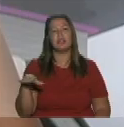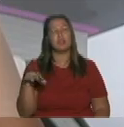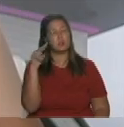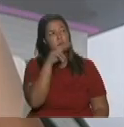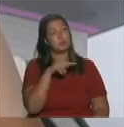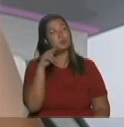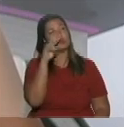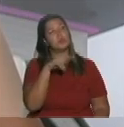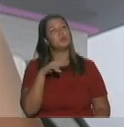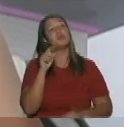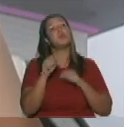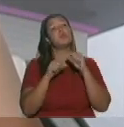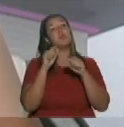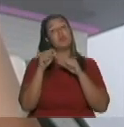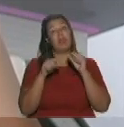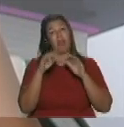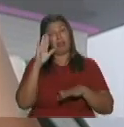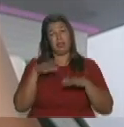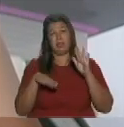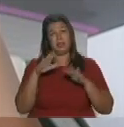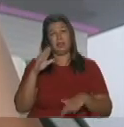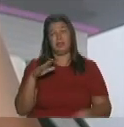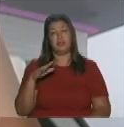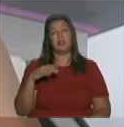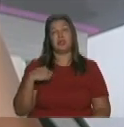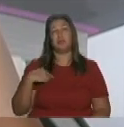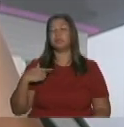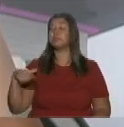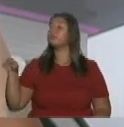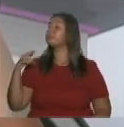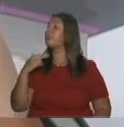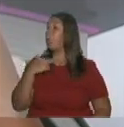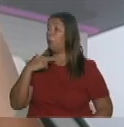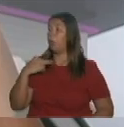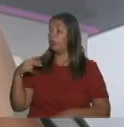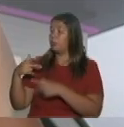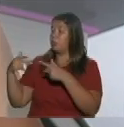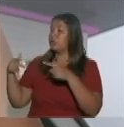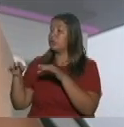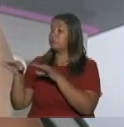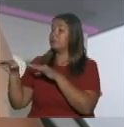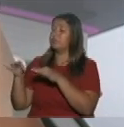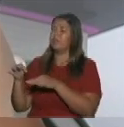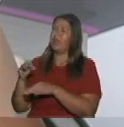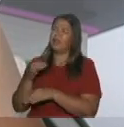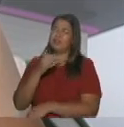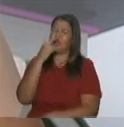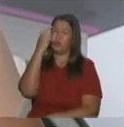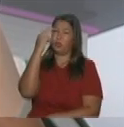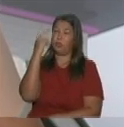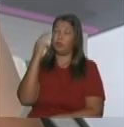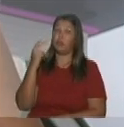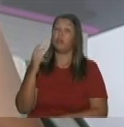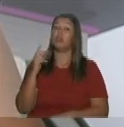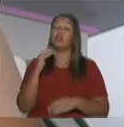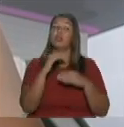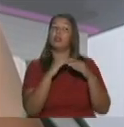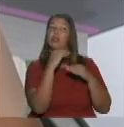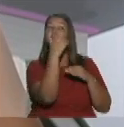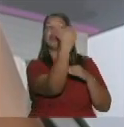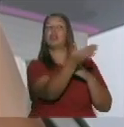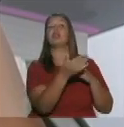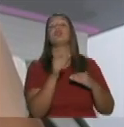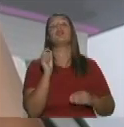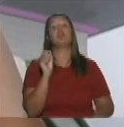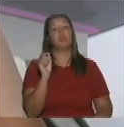está consumindo, né? Enquanto você está fazendo alguma outra coisa e acha que aquilo é inocente, né? Porque o discurso ele tem sempre uma... O que tem